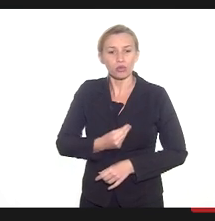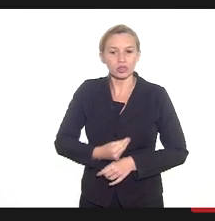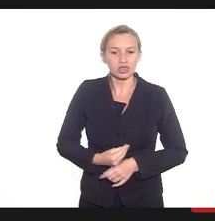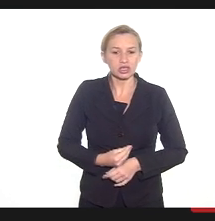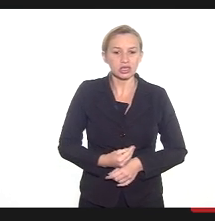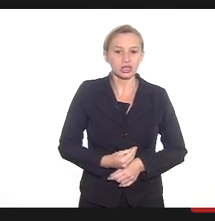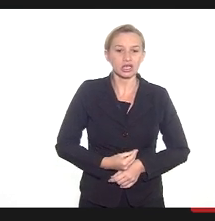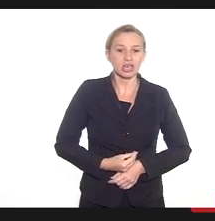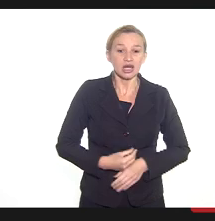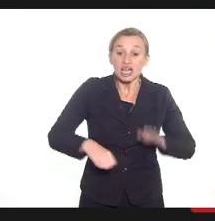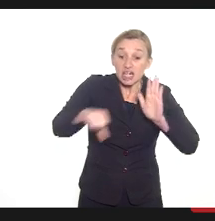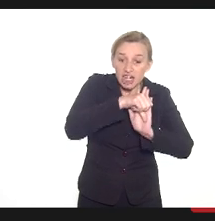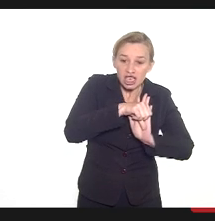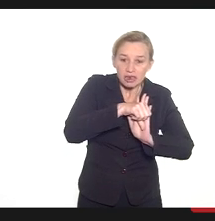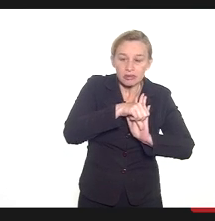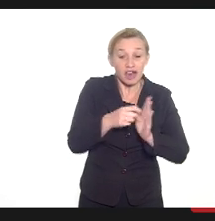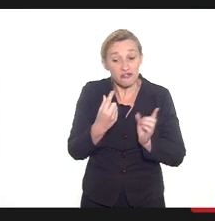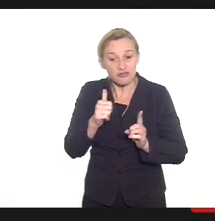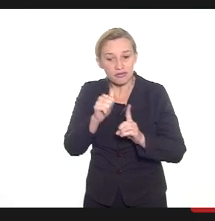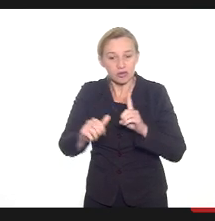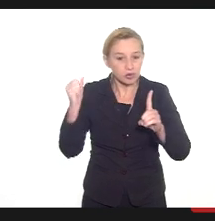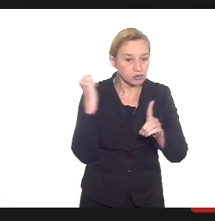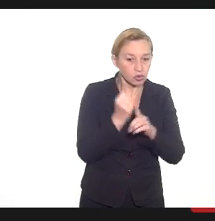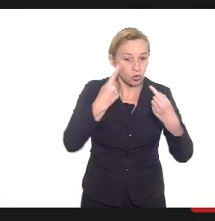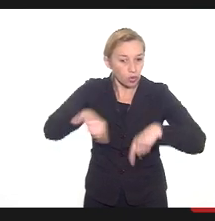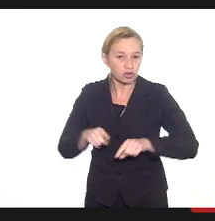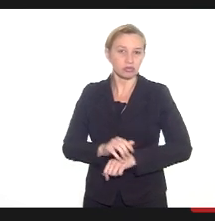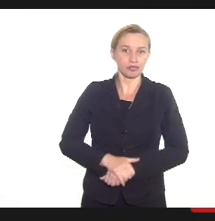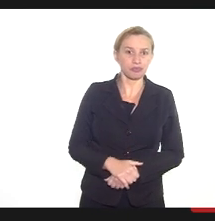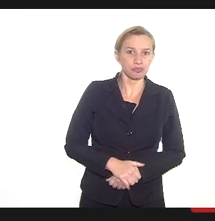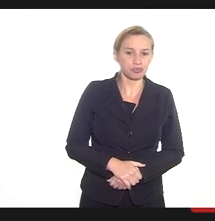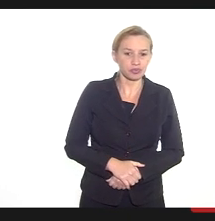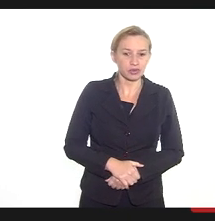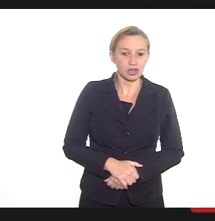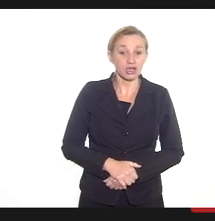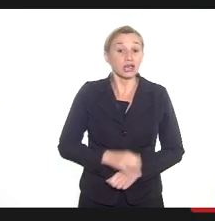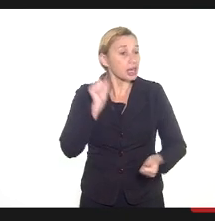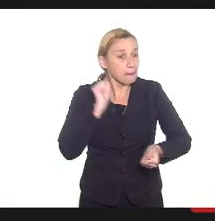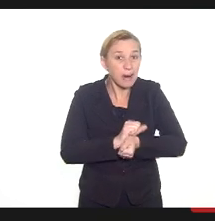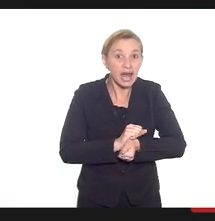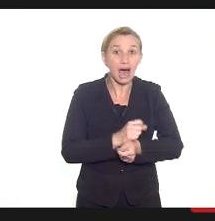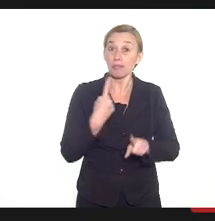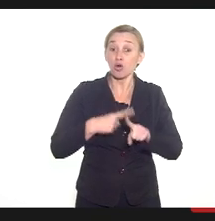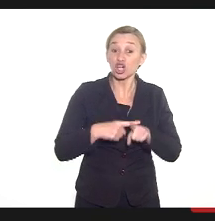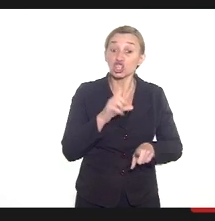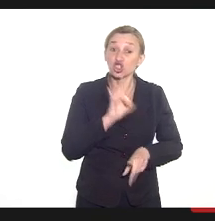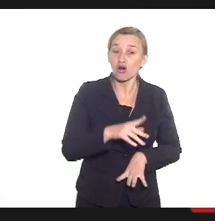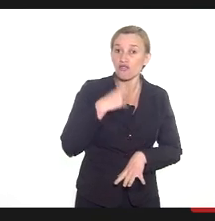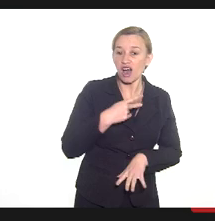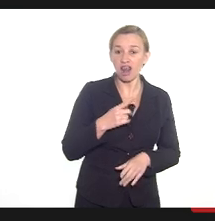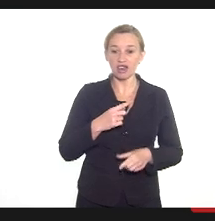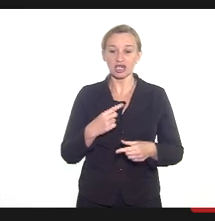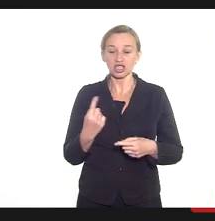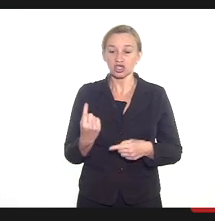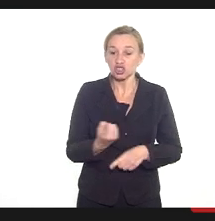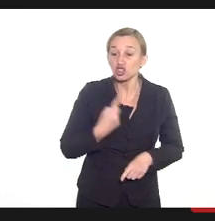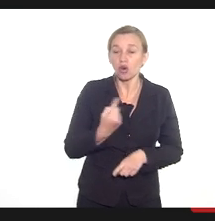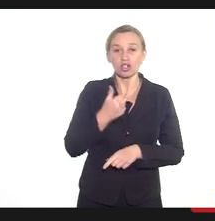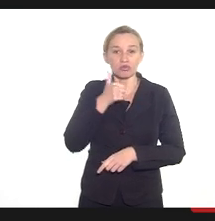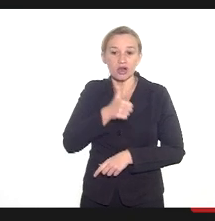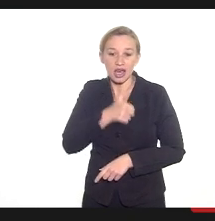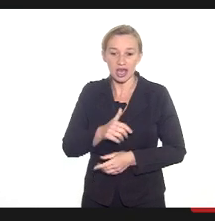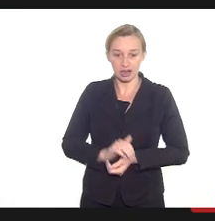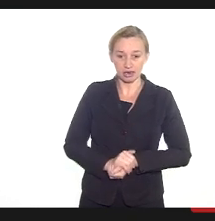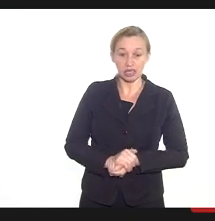que crime é a violência contra a mulher, é crime, que tem que parar isso, porque a gente só fala entre nós. Precisa trazer, sim,